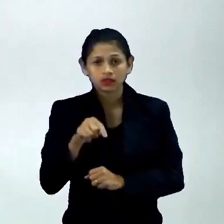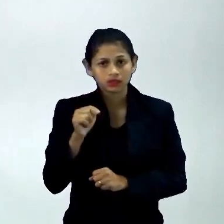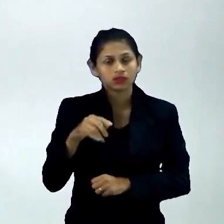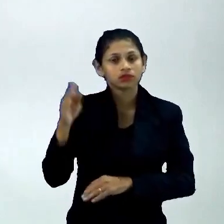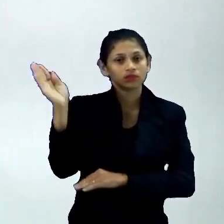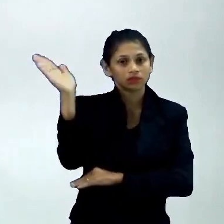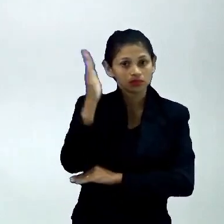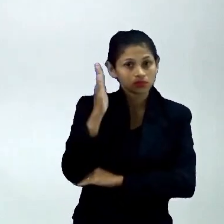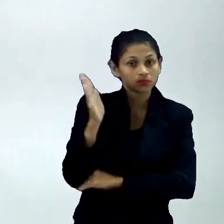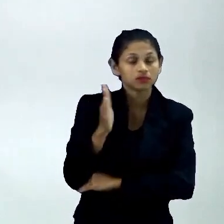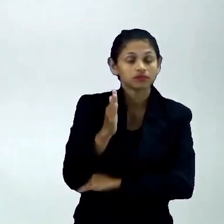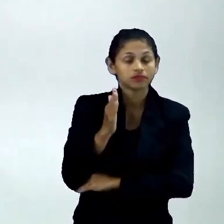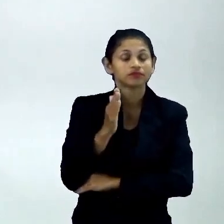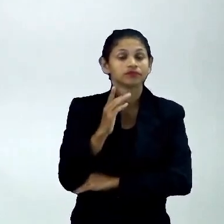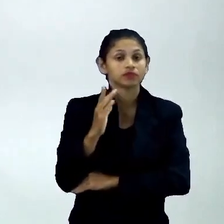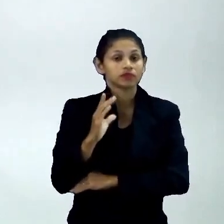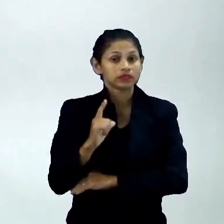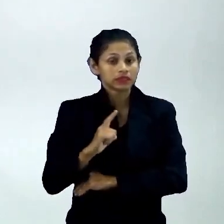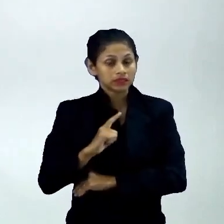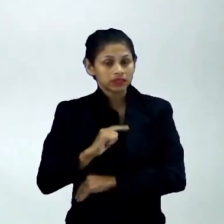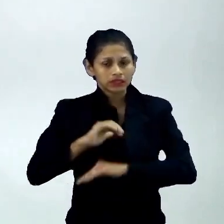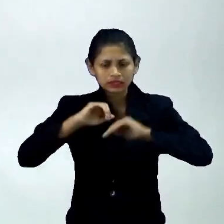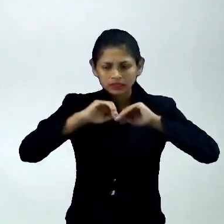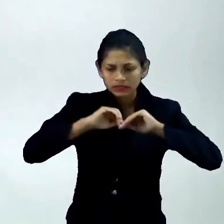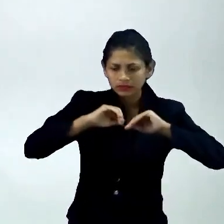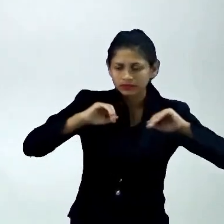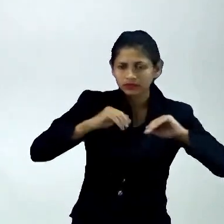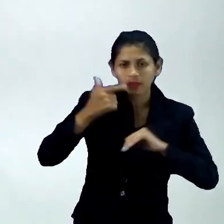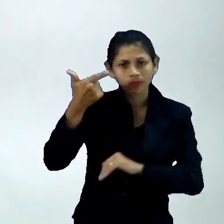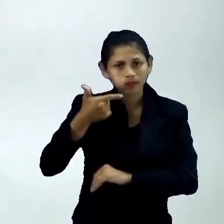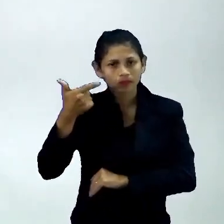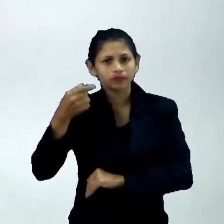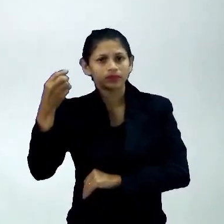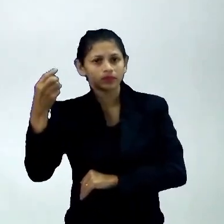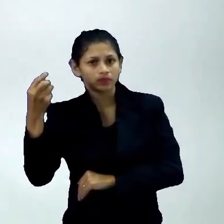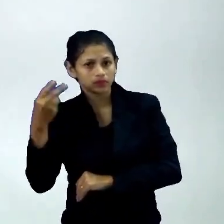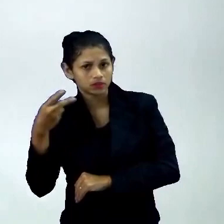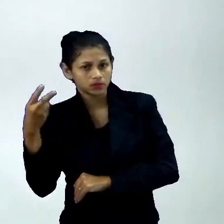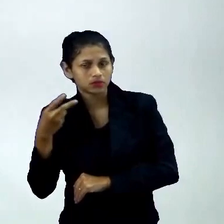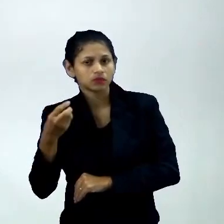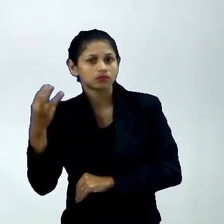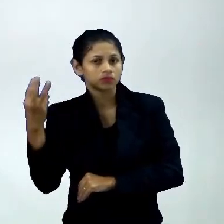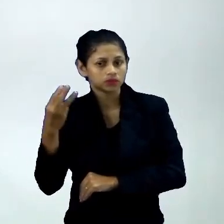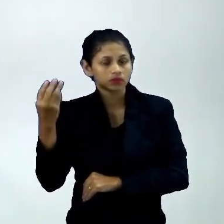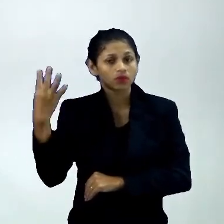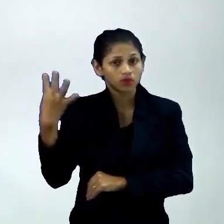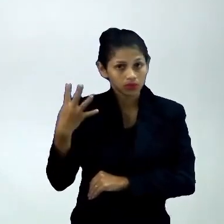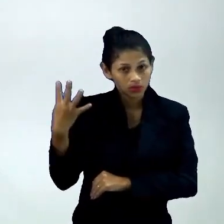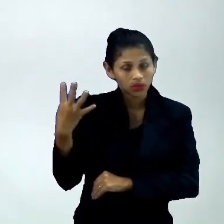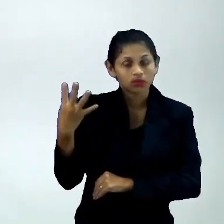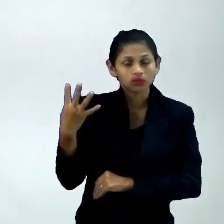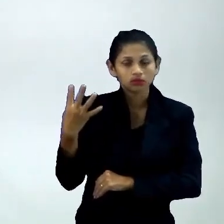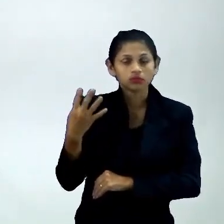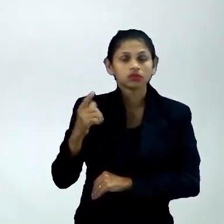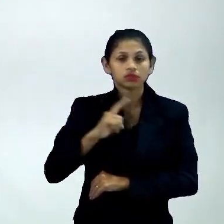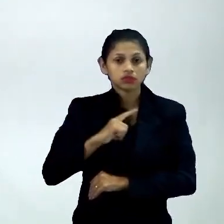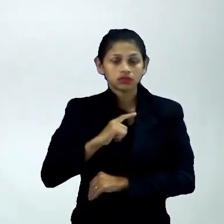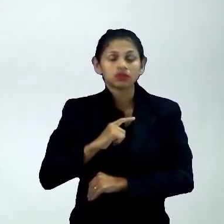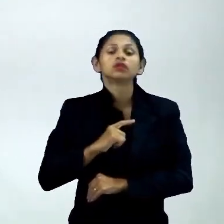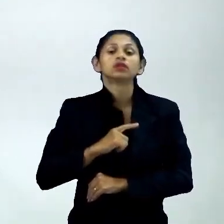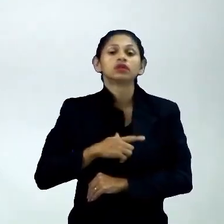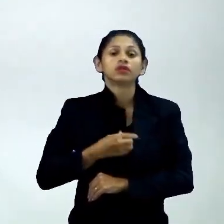capitalistas. Tivemos ela dividida em momentos, né, primeiro, segundo, terceiro e quarto momento. E temos a participação aí de